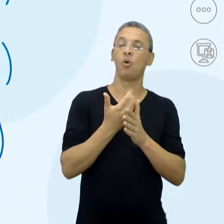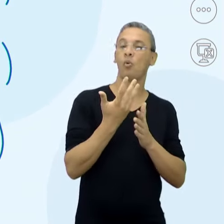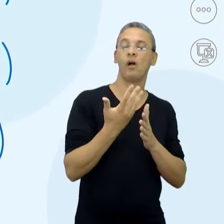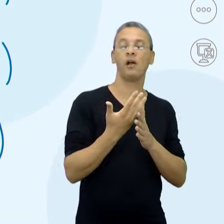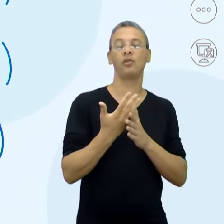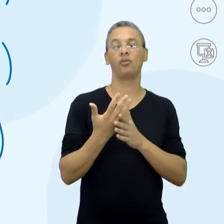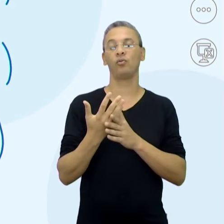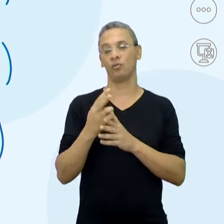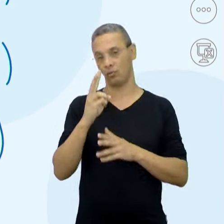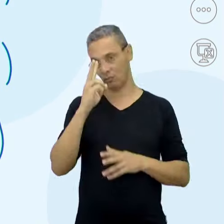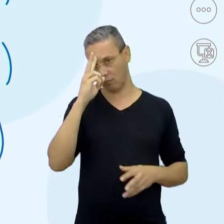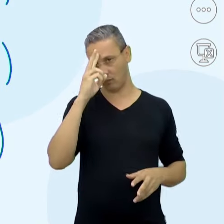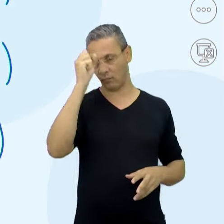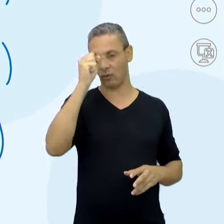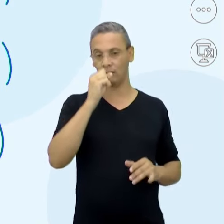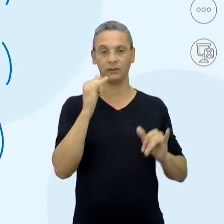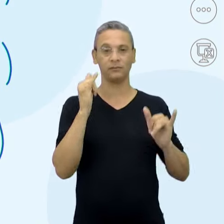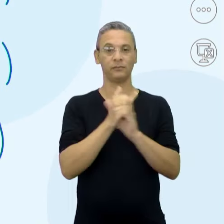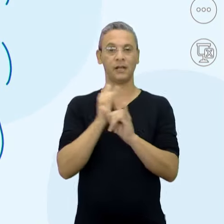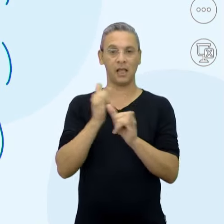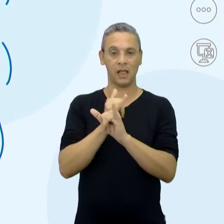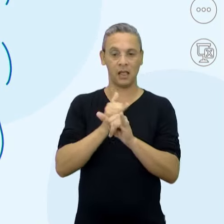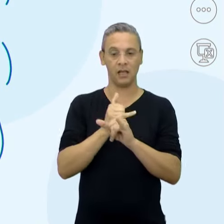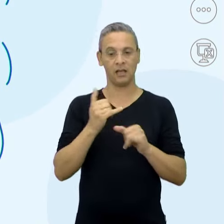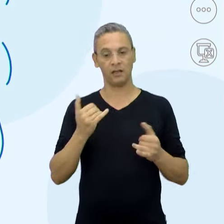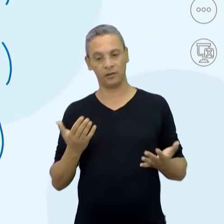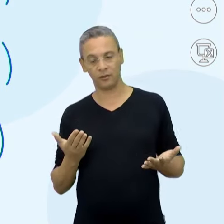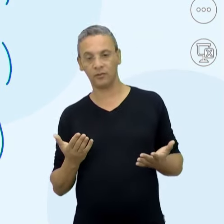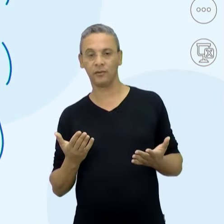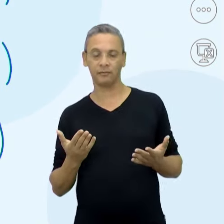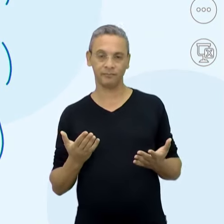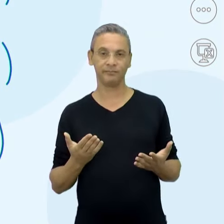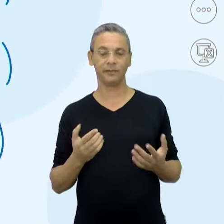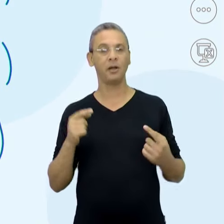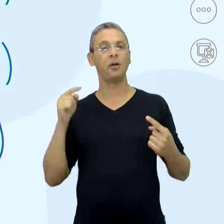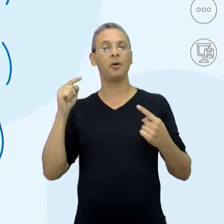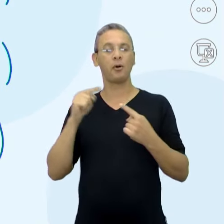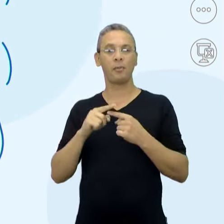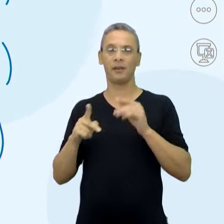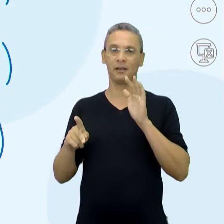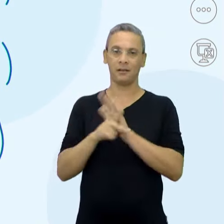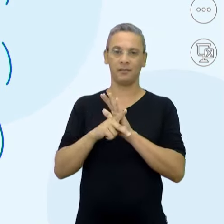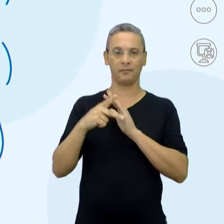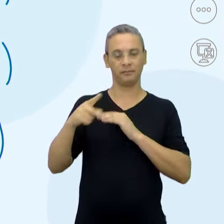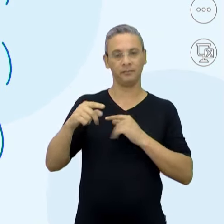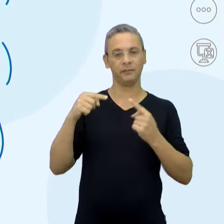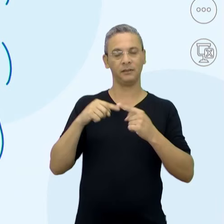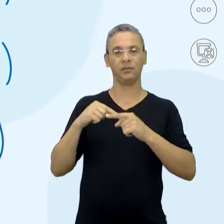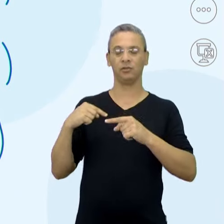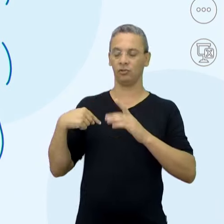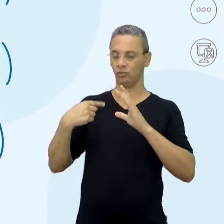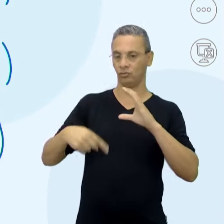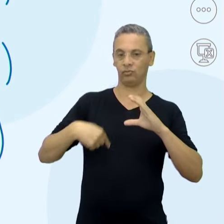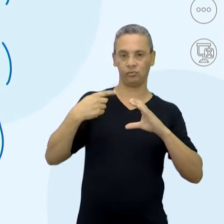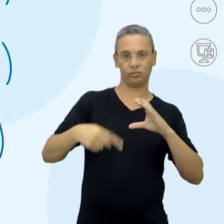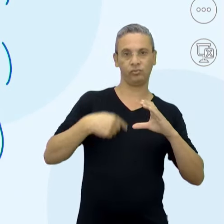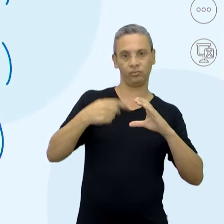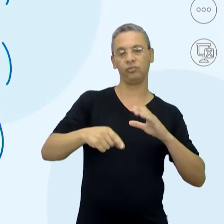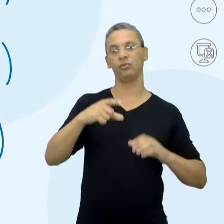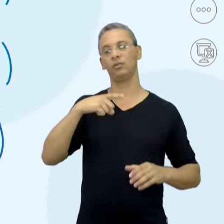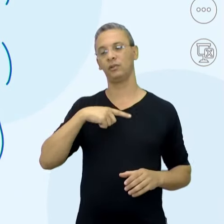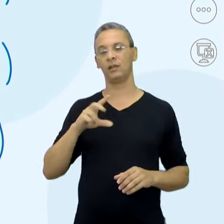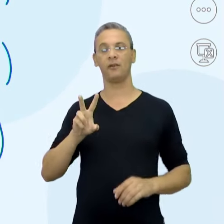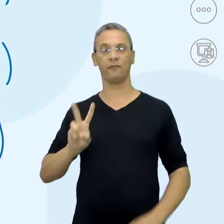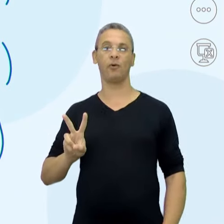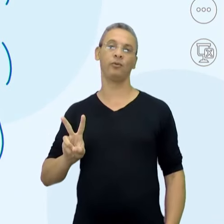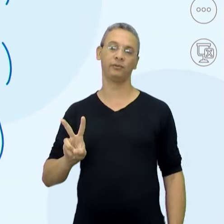valor da força eletromotriz. É uma designação própria de geradores que vai estar em